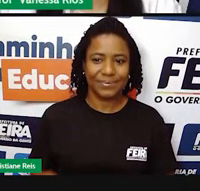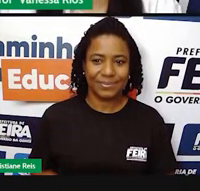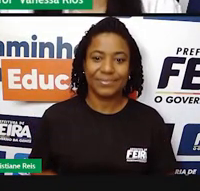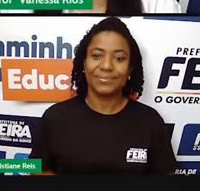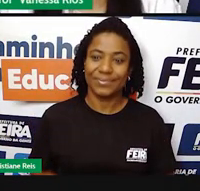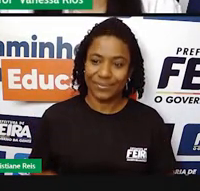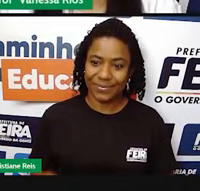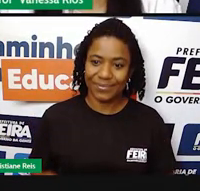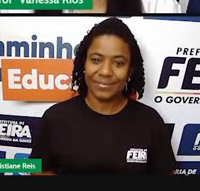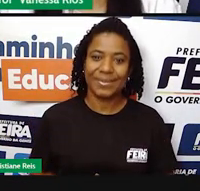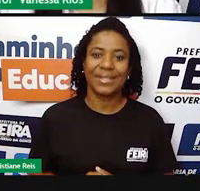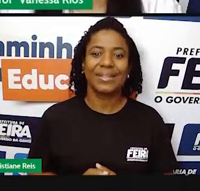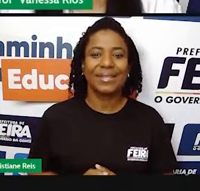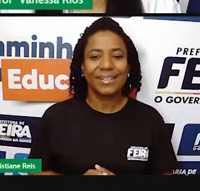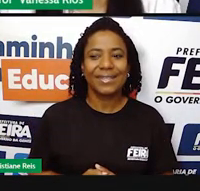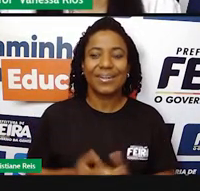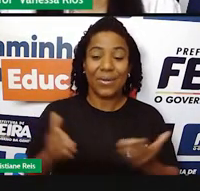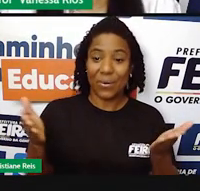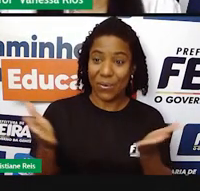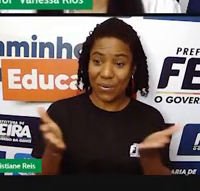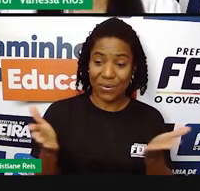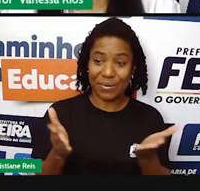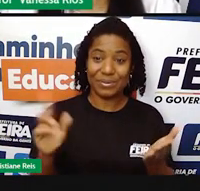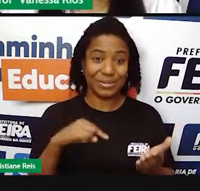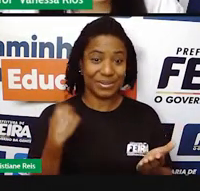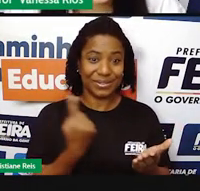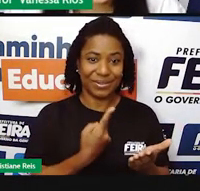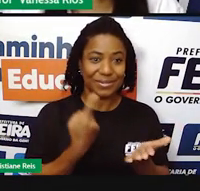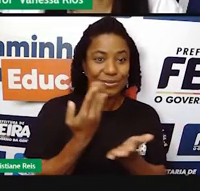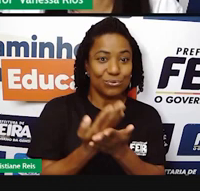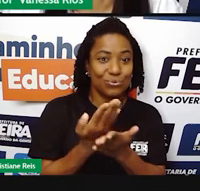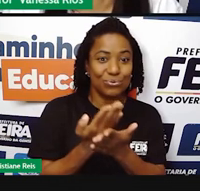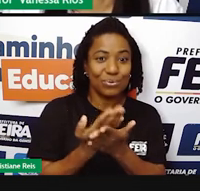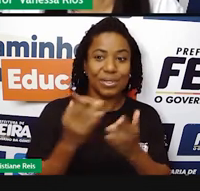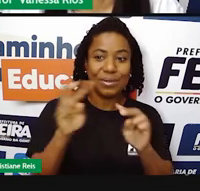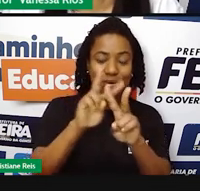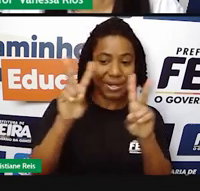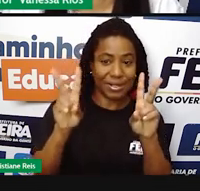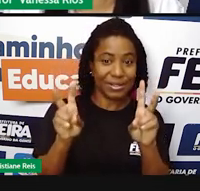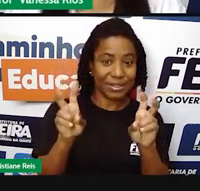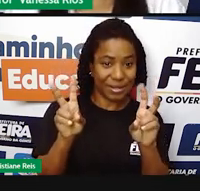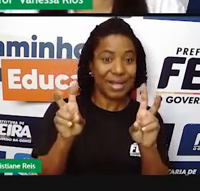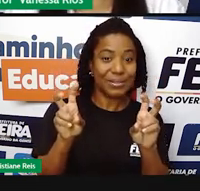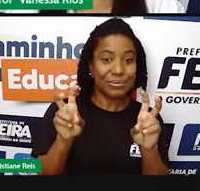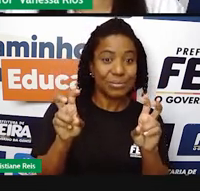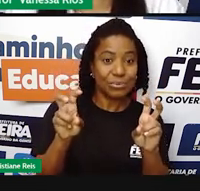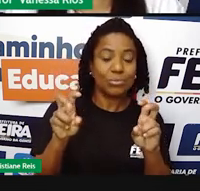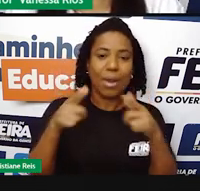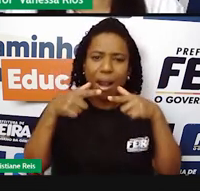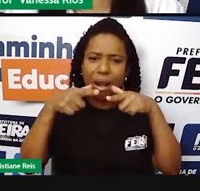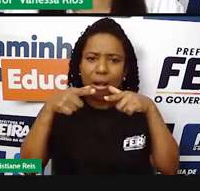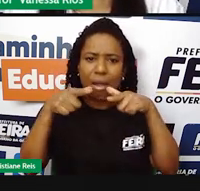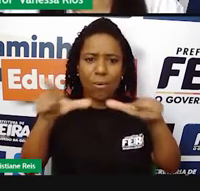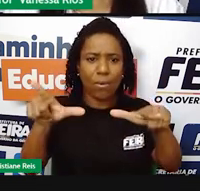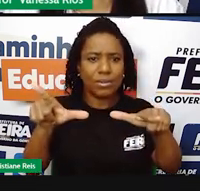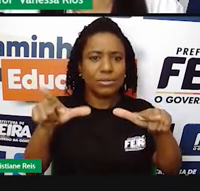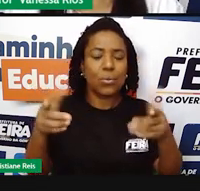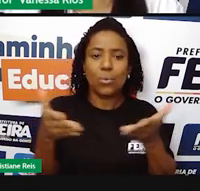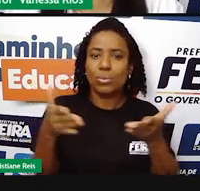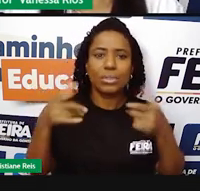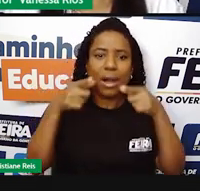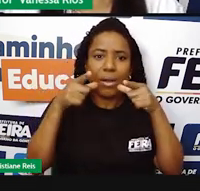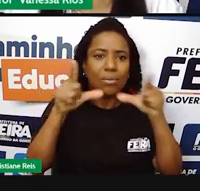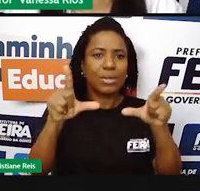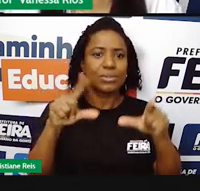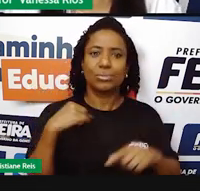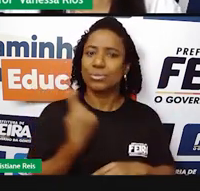Olha só, turma, nossa aula é de linguagens. E aí, nessa aula de linguagens, nós vamos